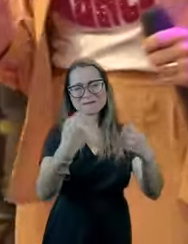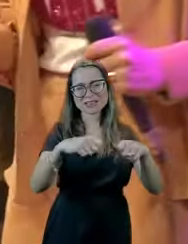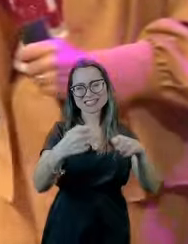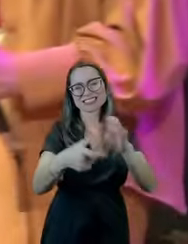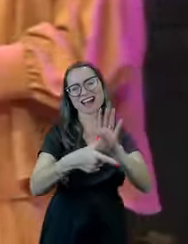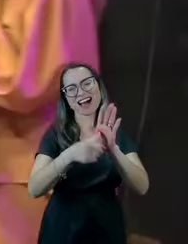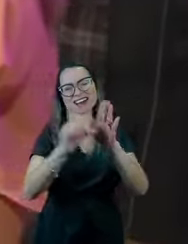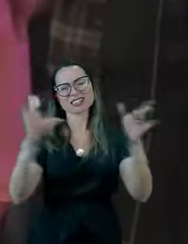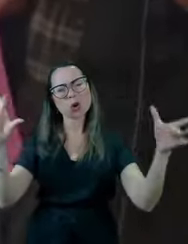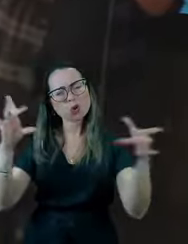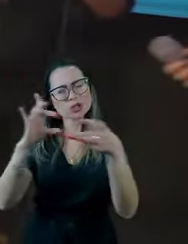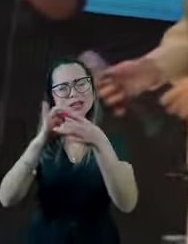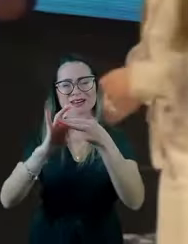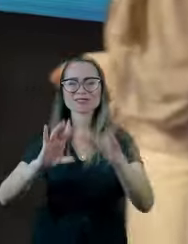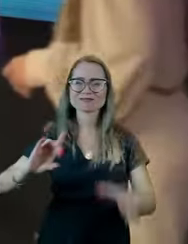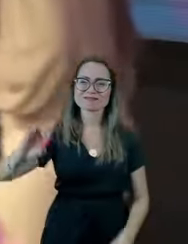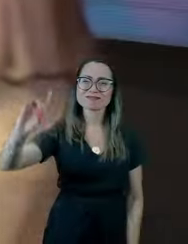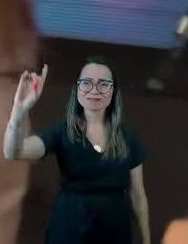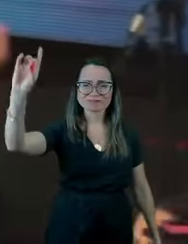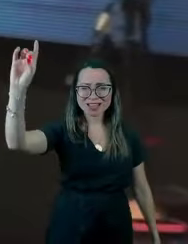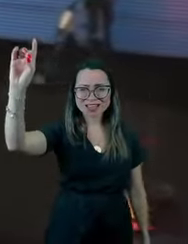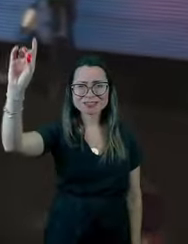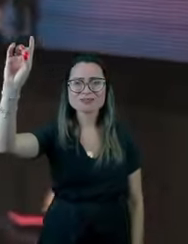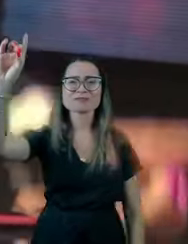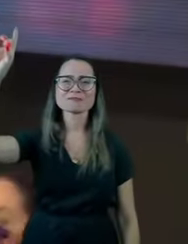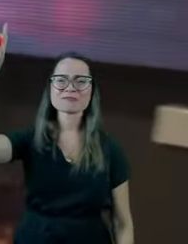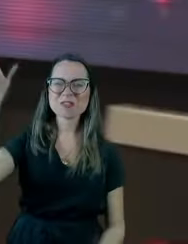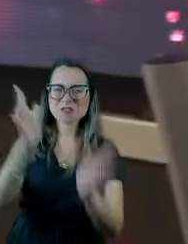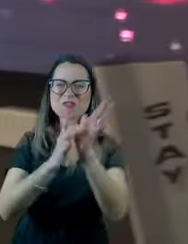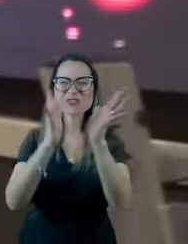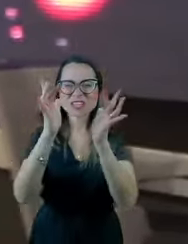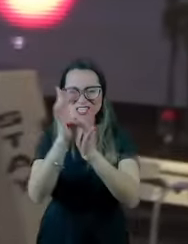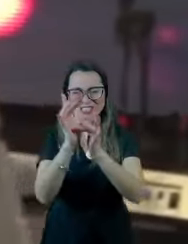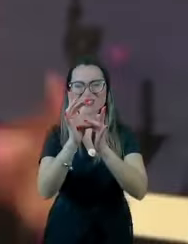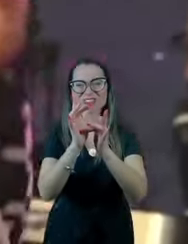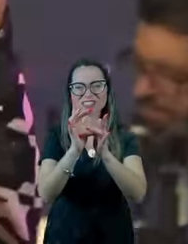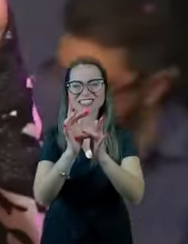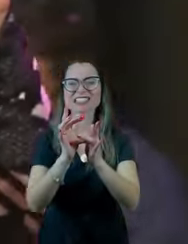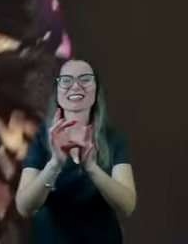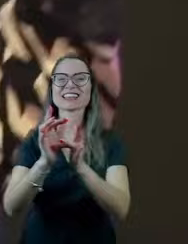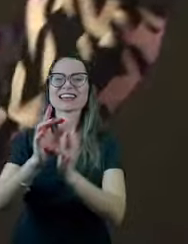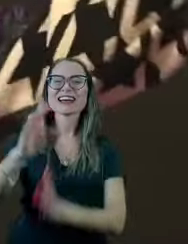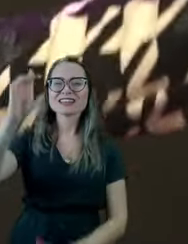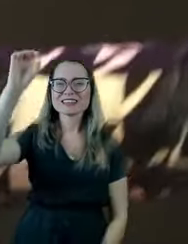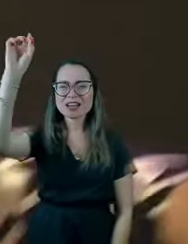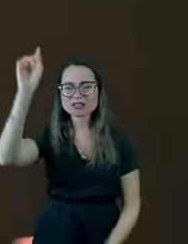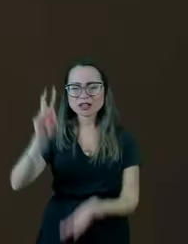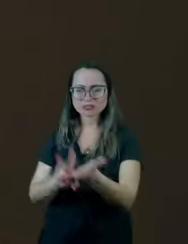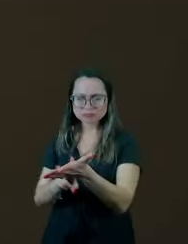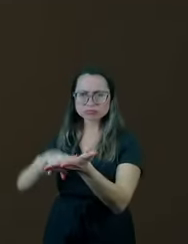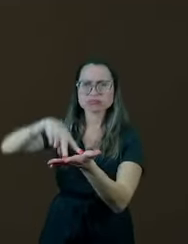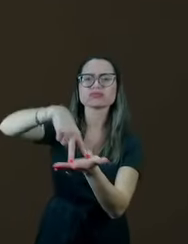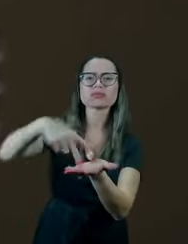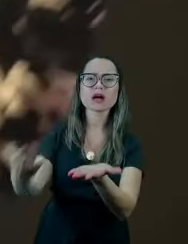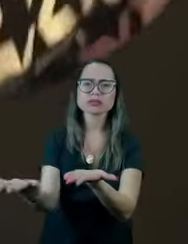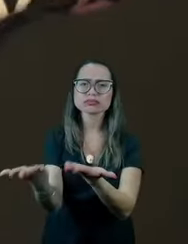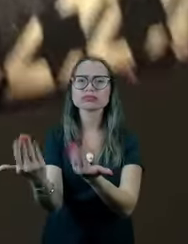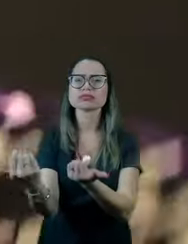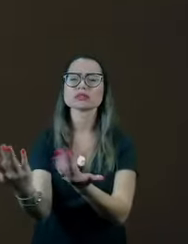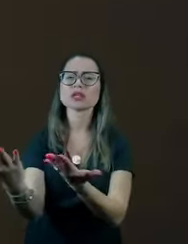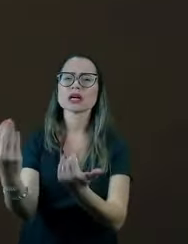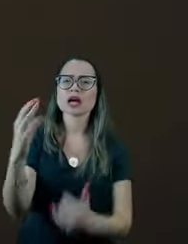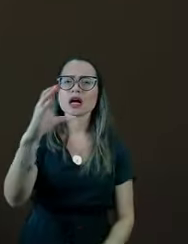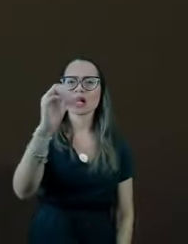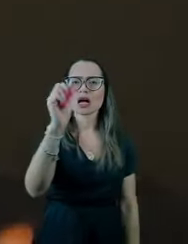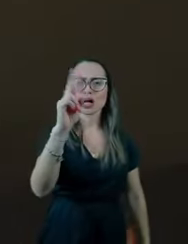Em nome de Jesus, saia daqui com uma aliança com o seu noivo. Deus está levantando jovens. Carol,